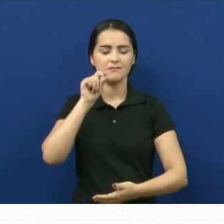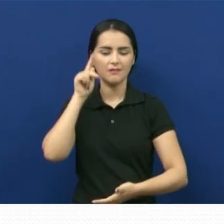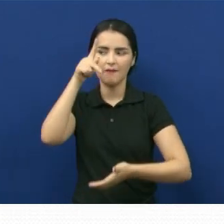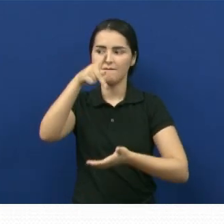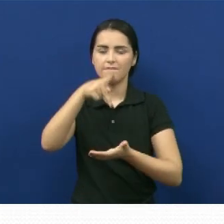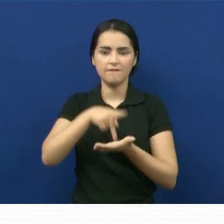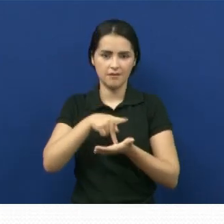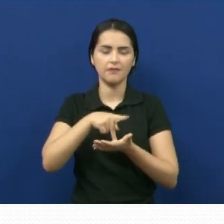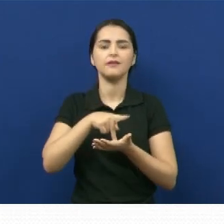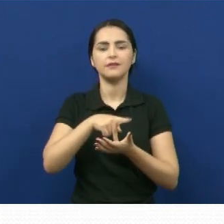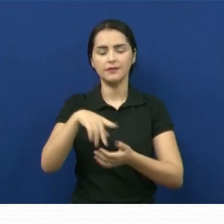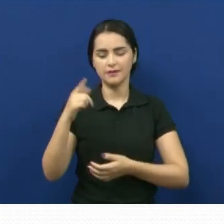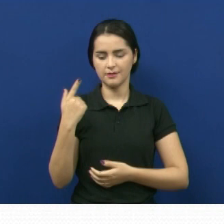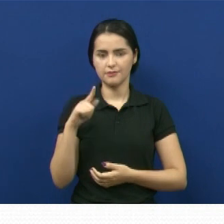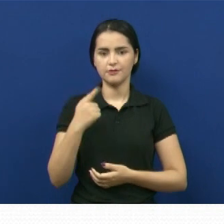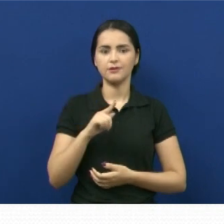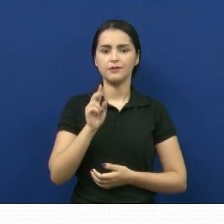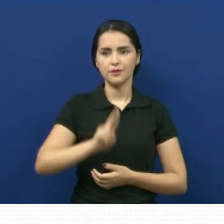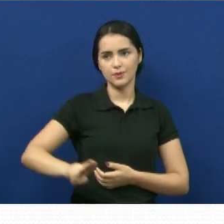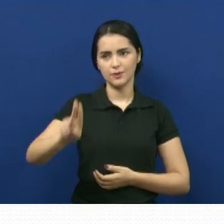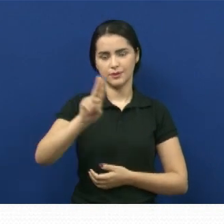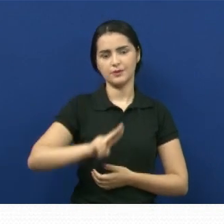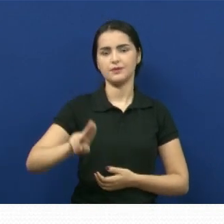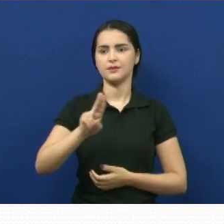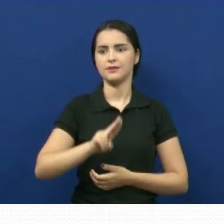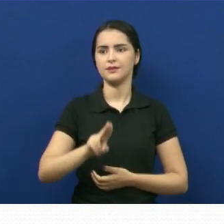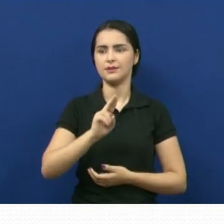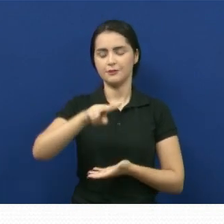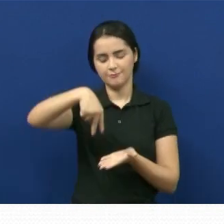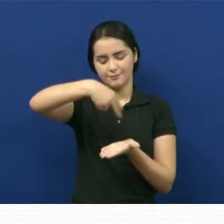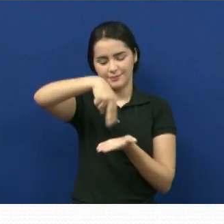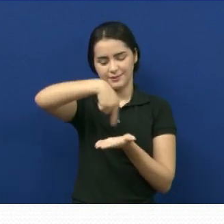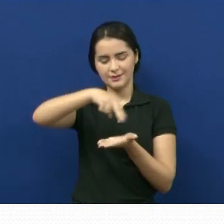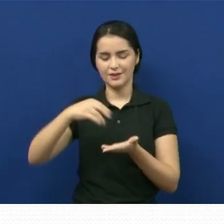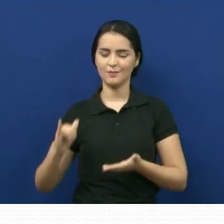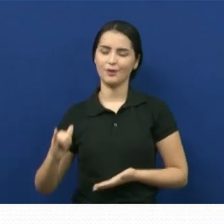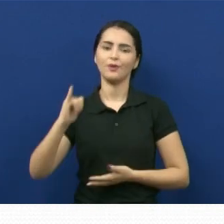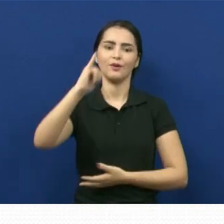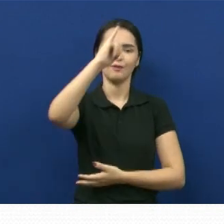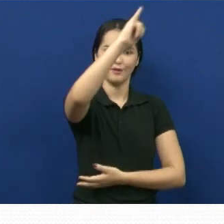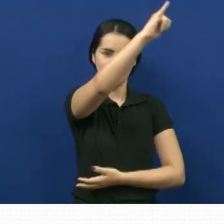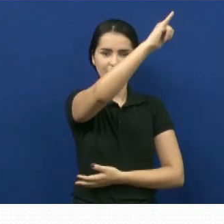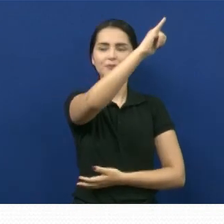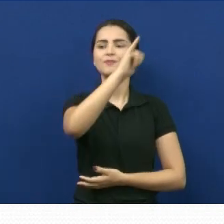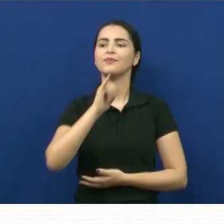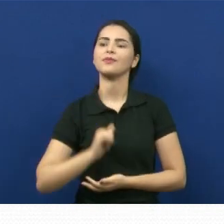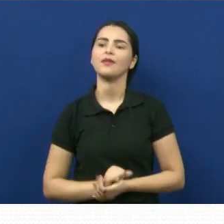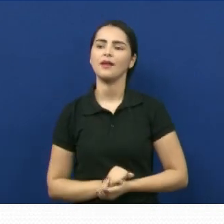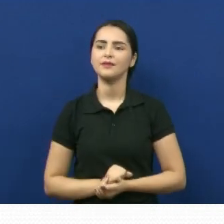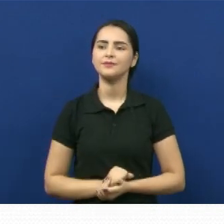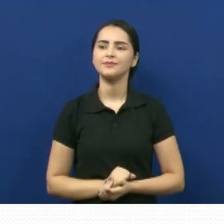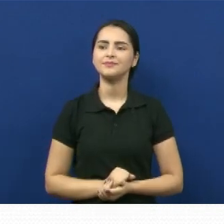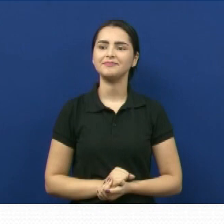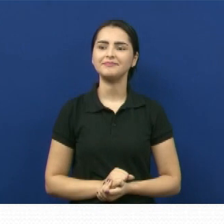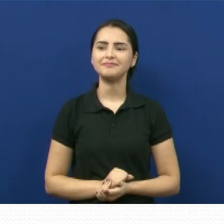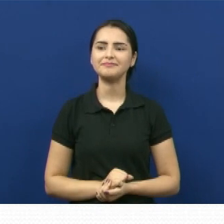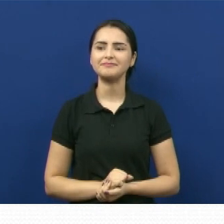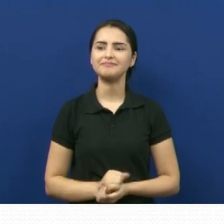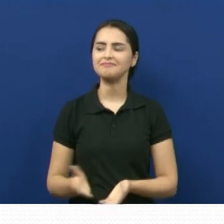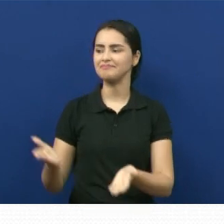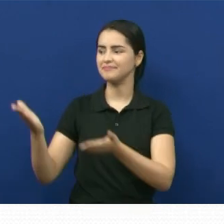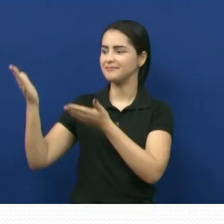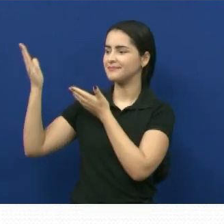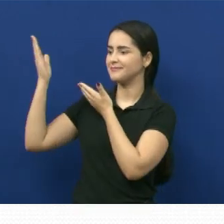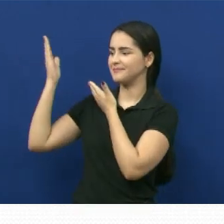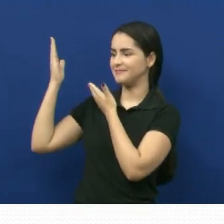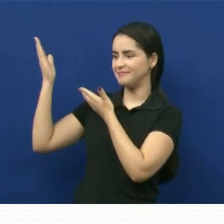categoria geográfica utilizada. Samba do avião. E parerê, Aroiará, beira de